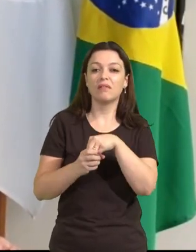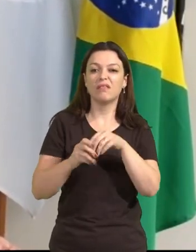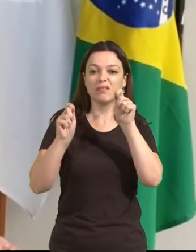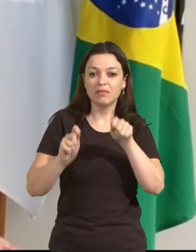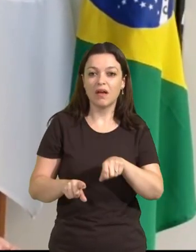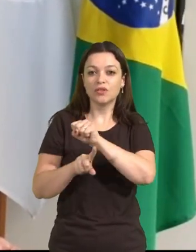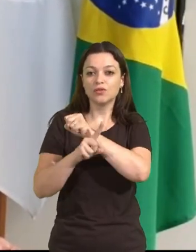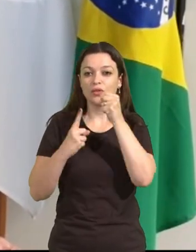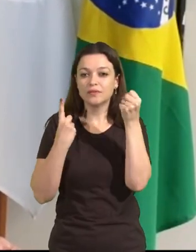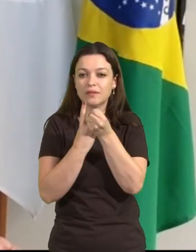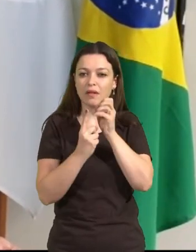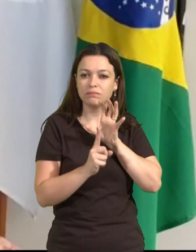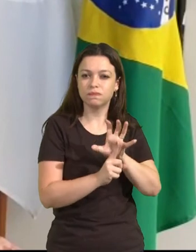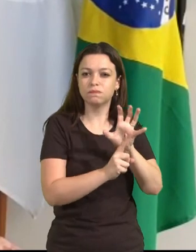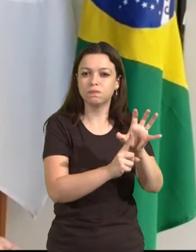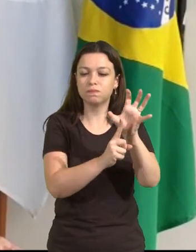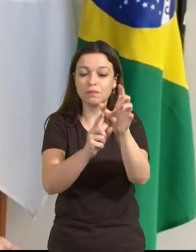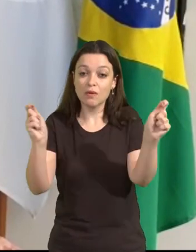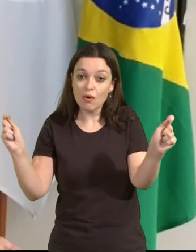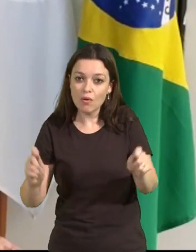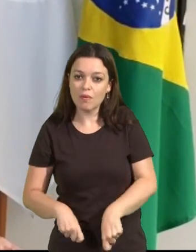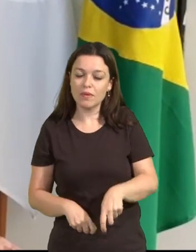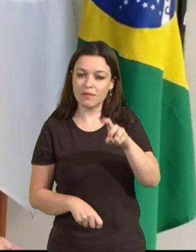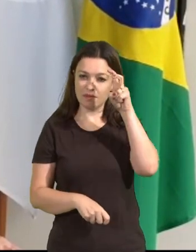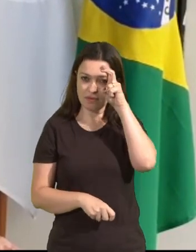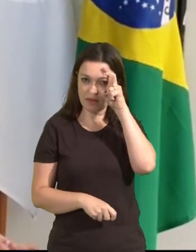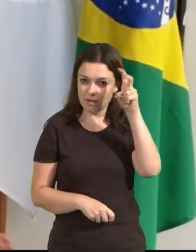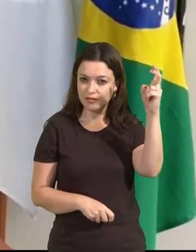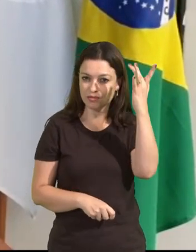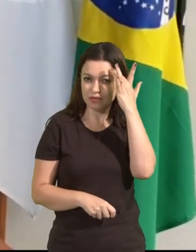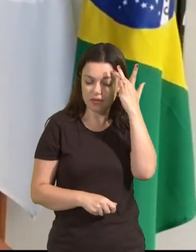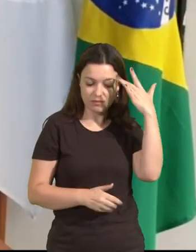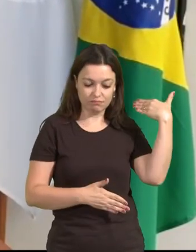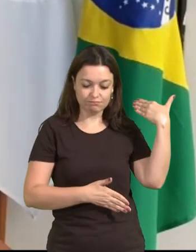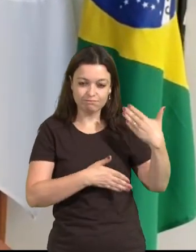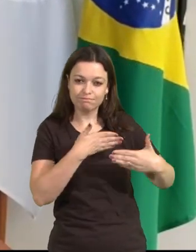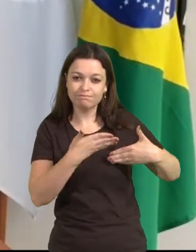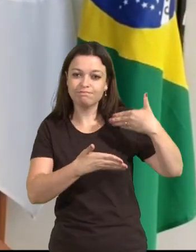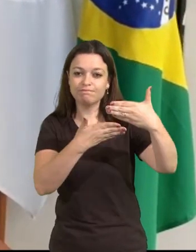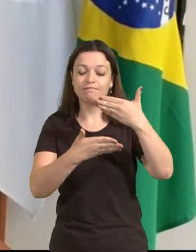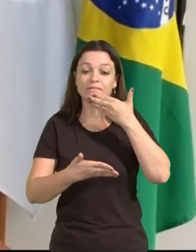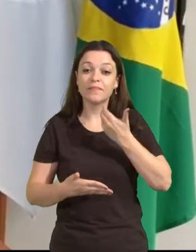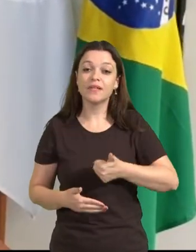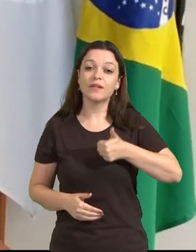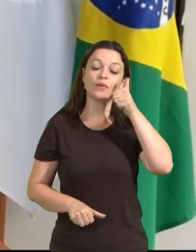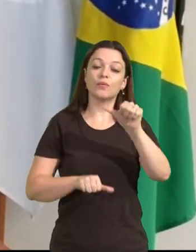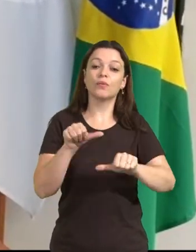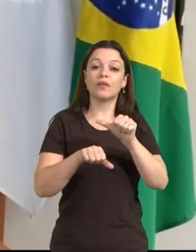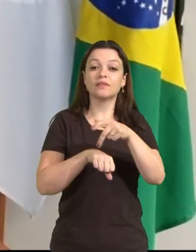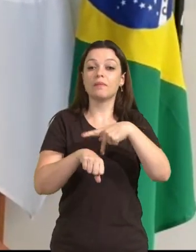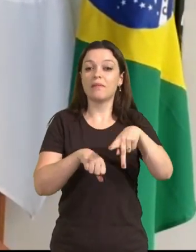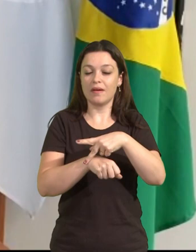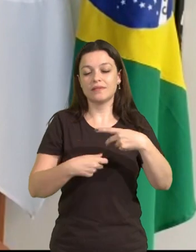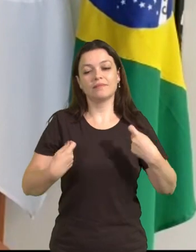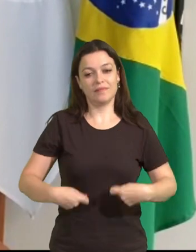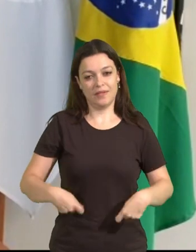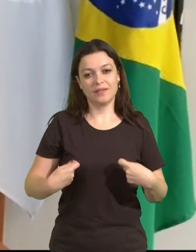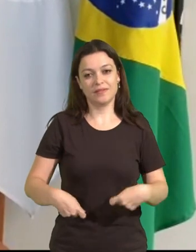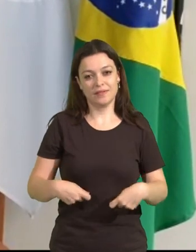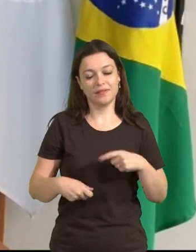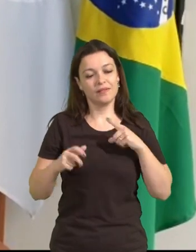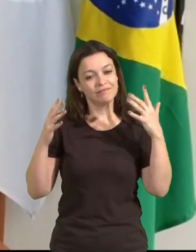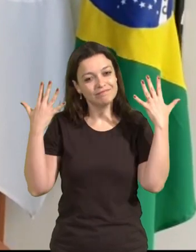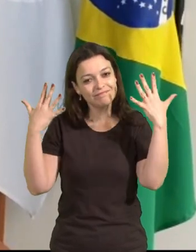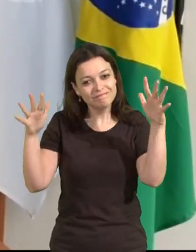social de competência, de inteligência para promover as mudanças que esse país exige. As